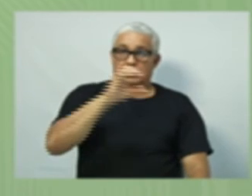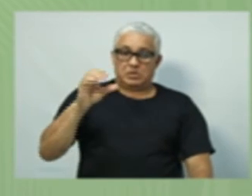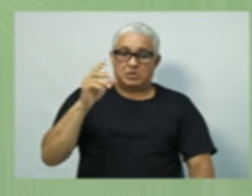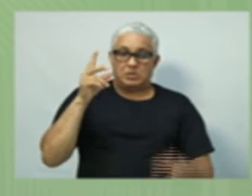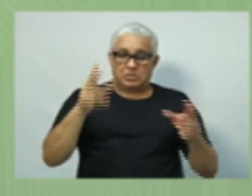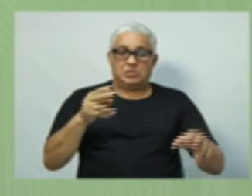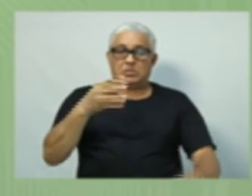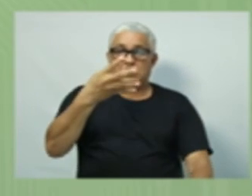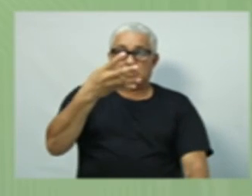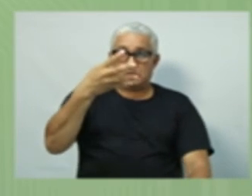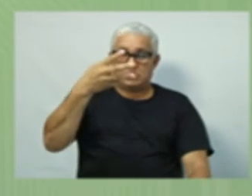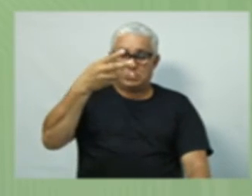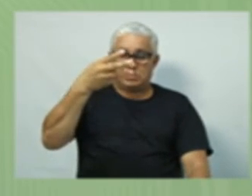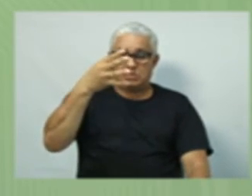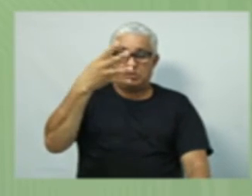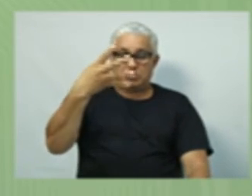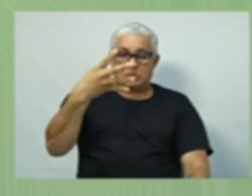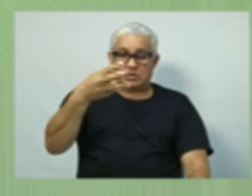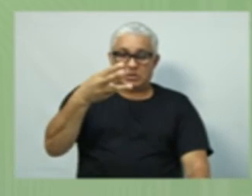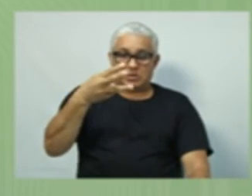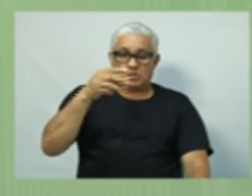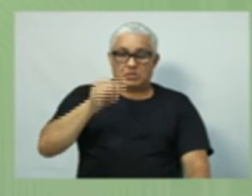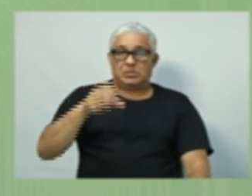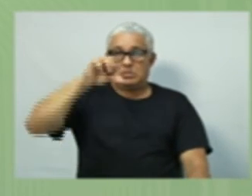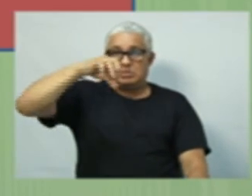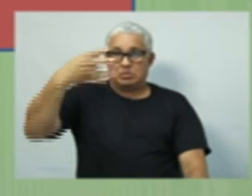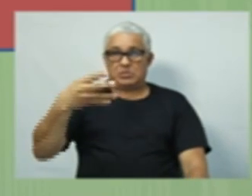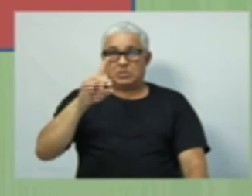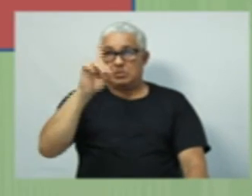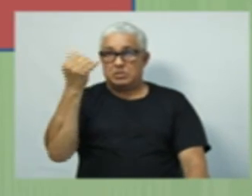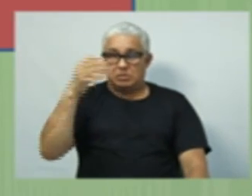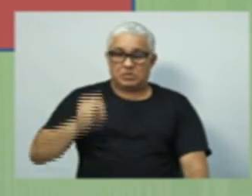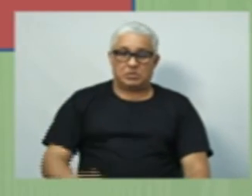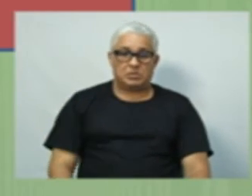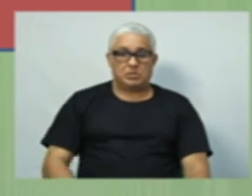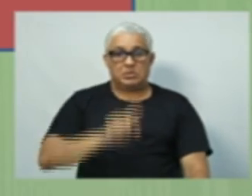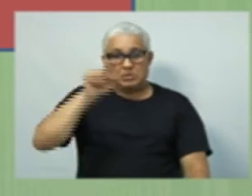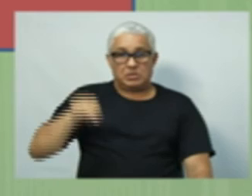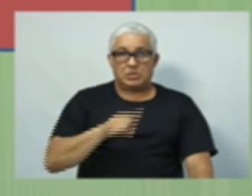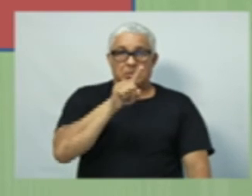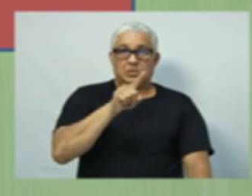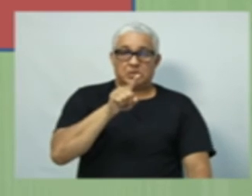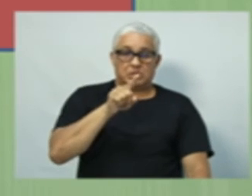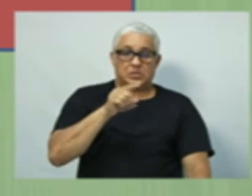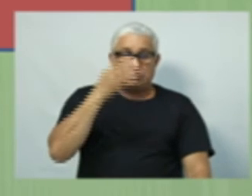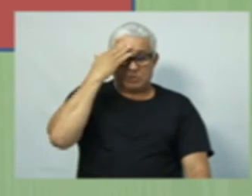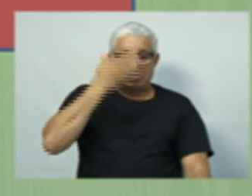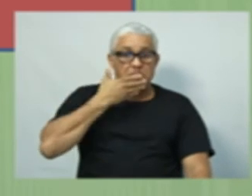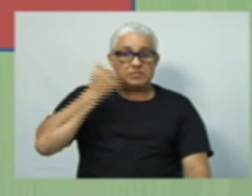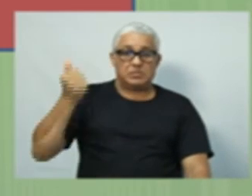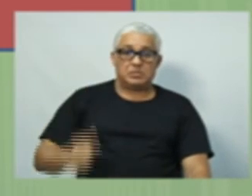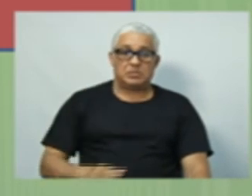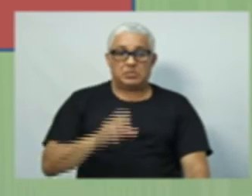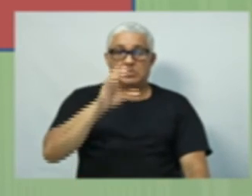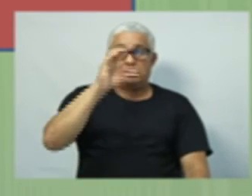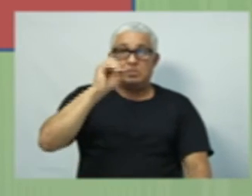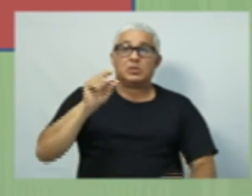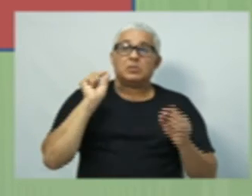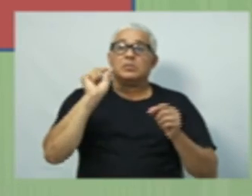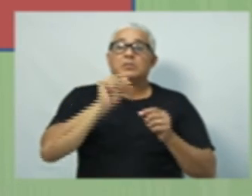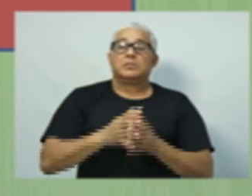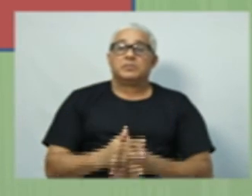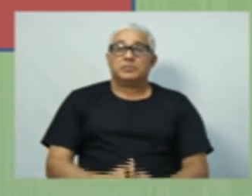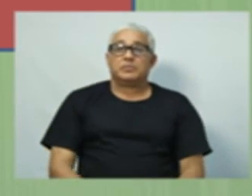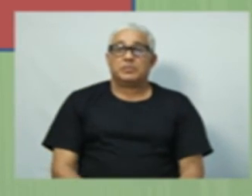banco meu caixa porque diz o meu ciclo operacional ea gente vai pra que a gente vai entender melhor o meu ciclo operacional o que eu sinto